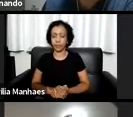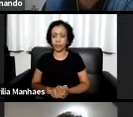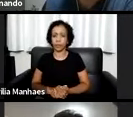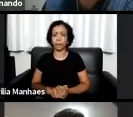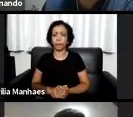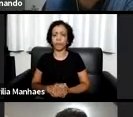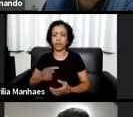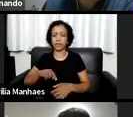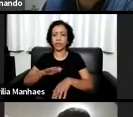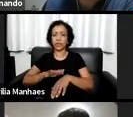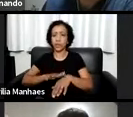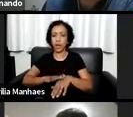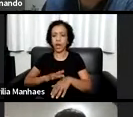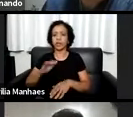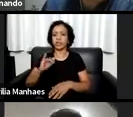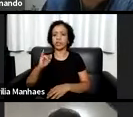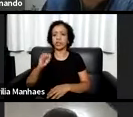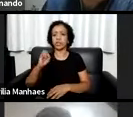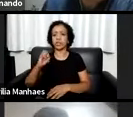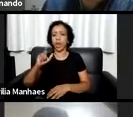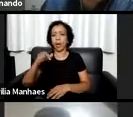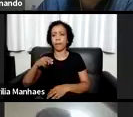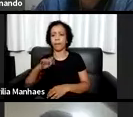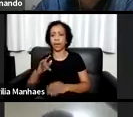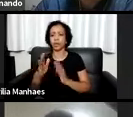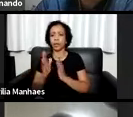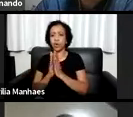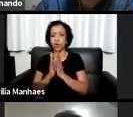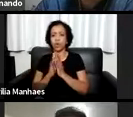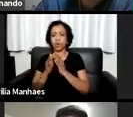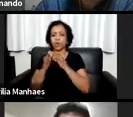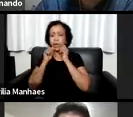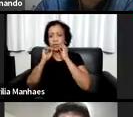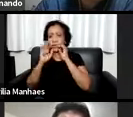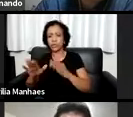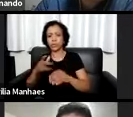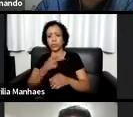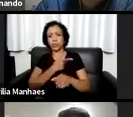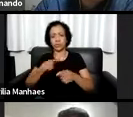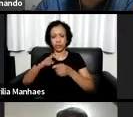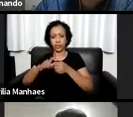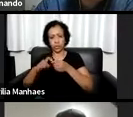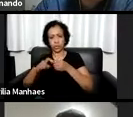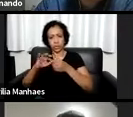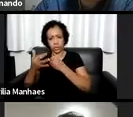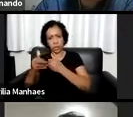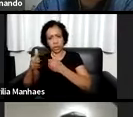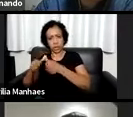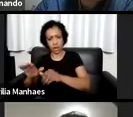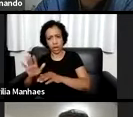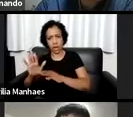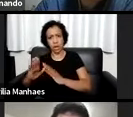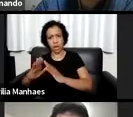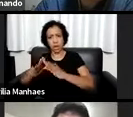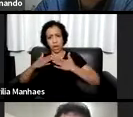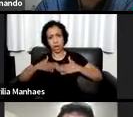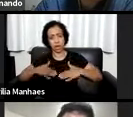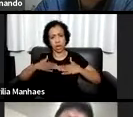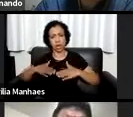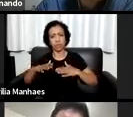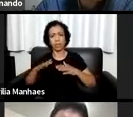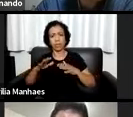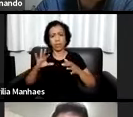isolamento, estão sendo acompanhados. Graças a Deus, o estado de saúde é estável. Nós somamos ao povo de